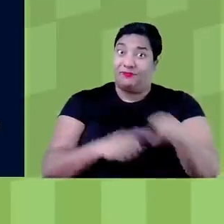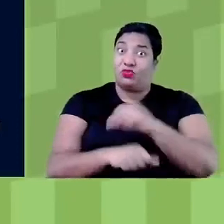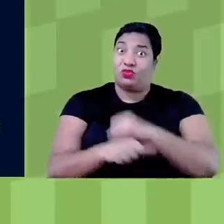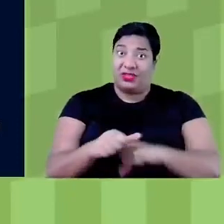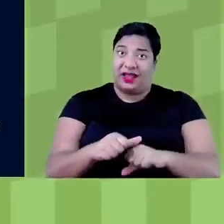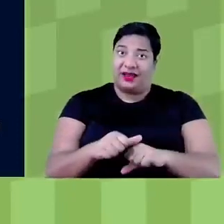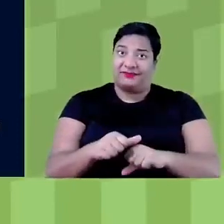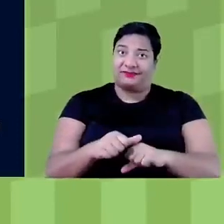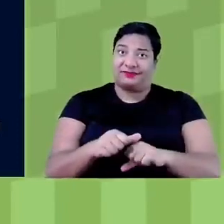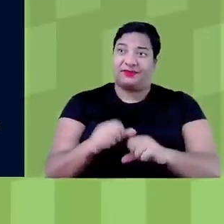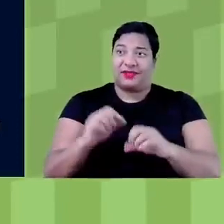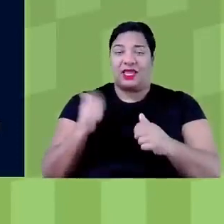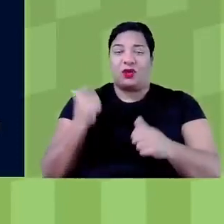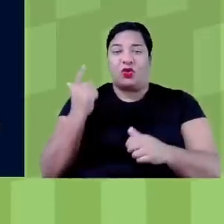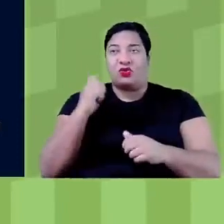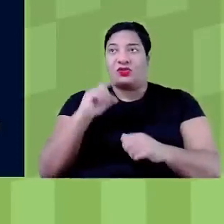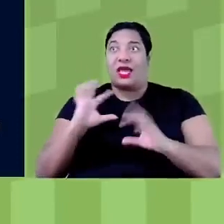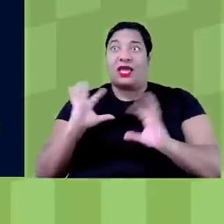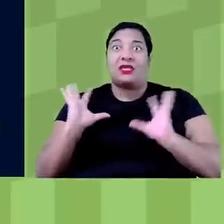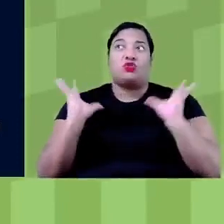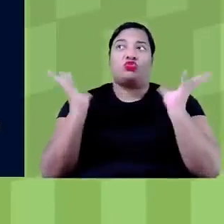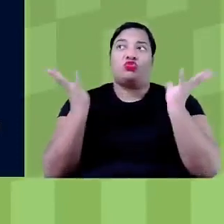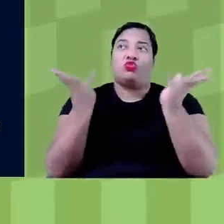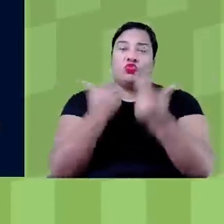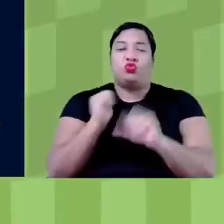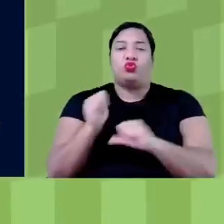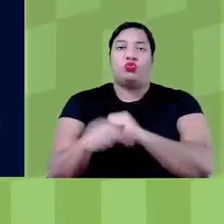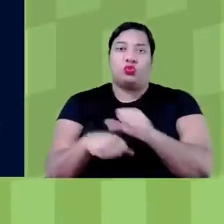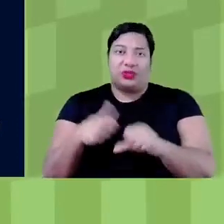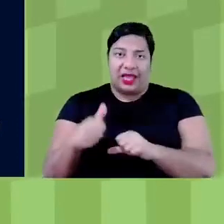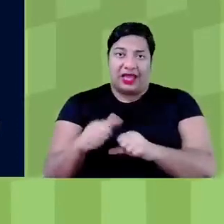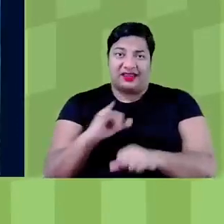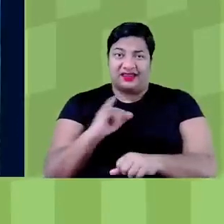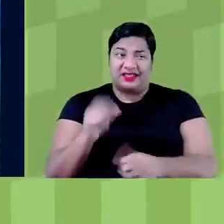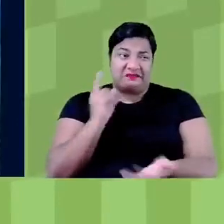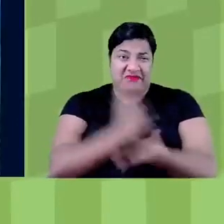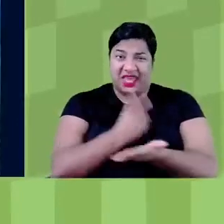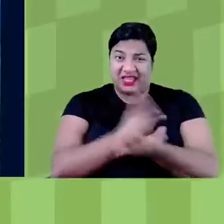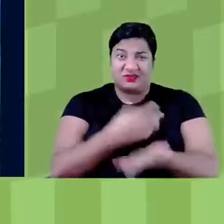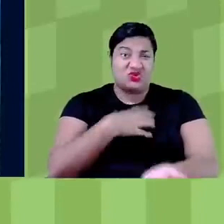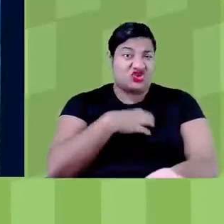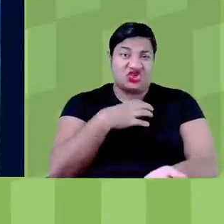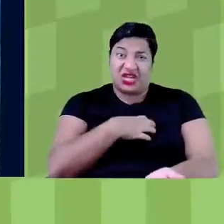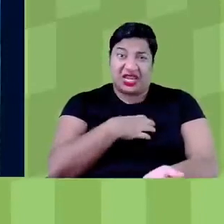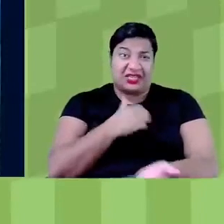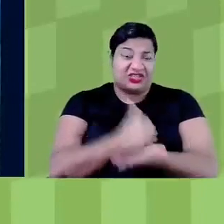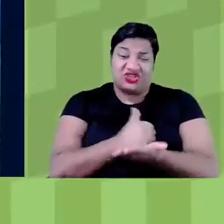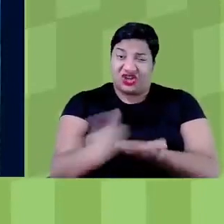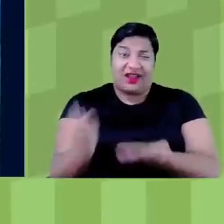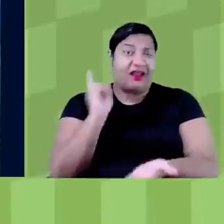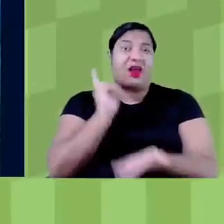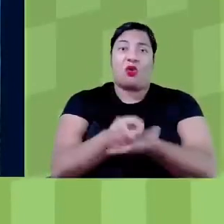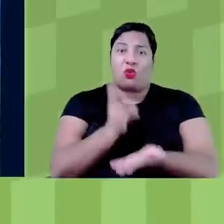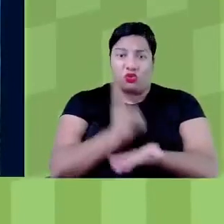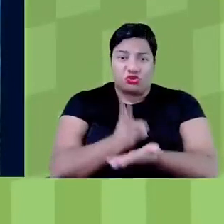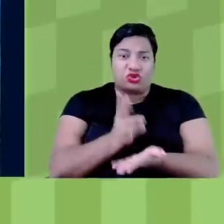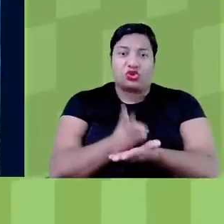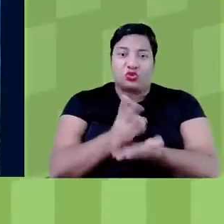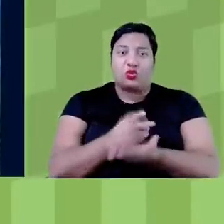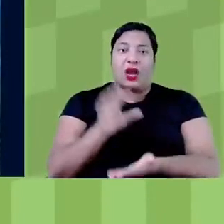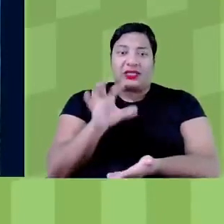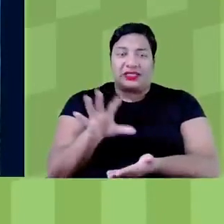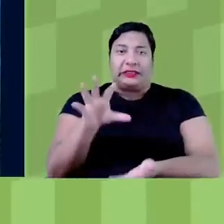todo. Se a gente não o fizer, não vai funcionar, porque nós continuaremos criando os